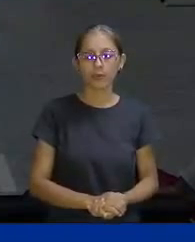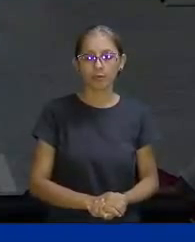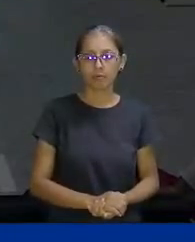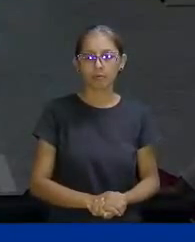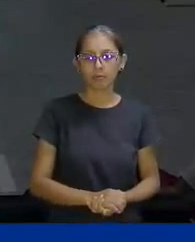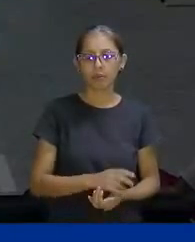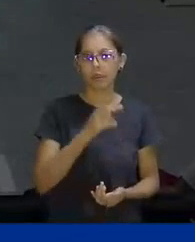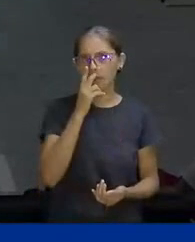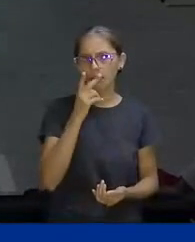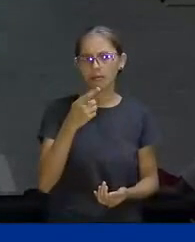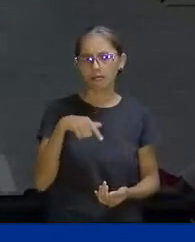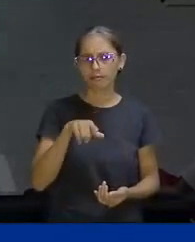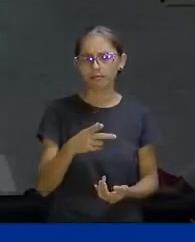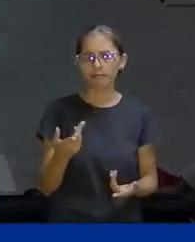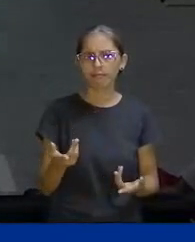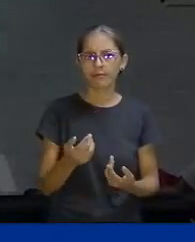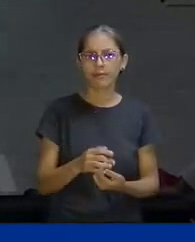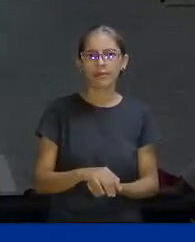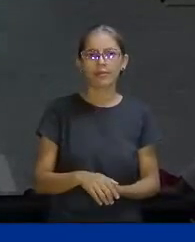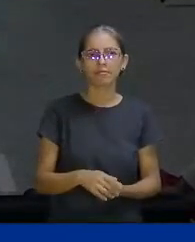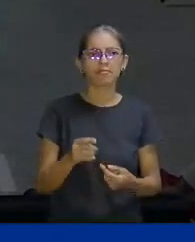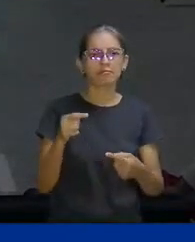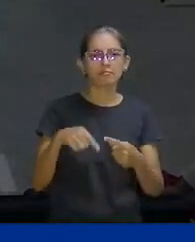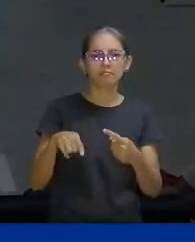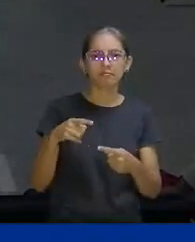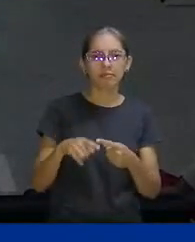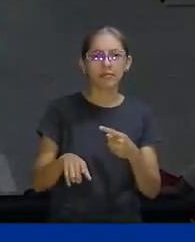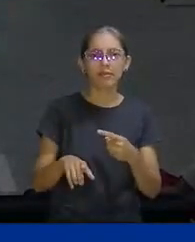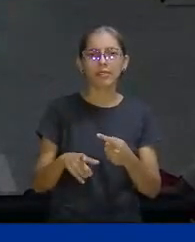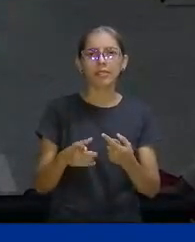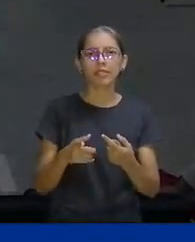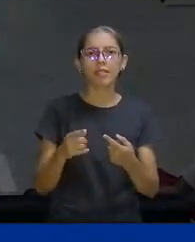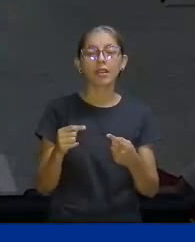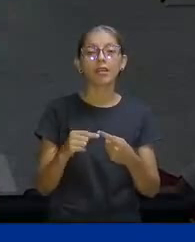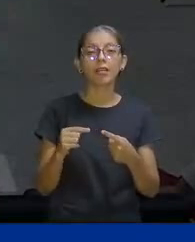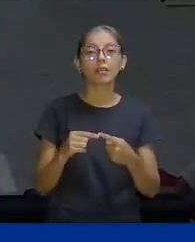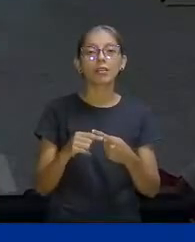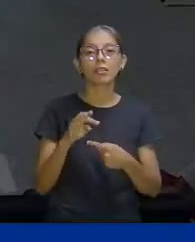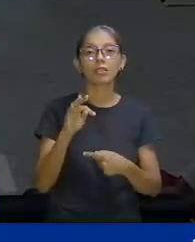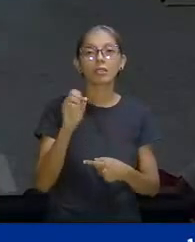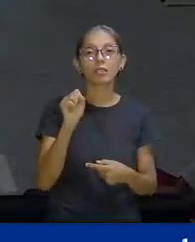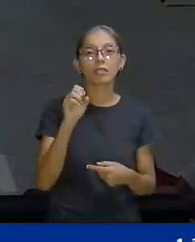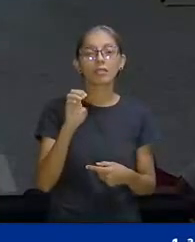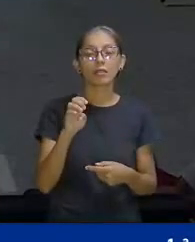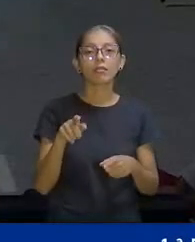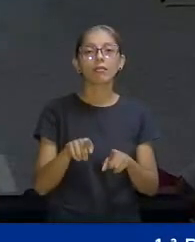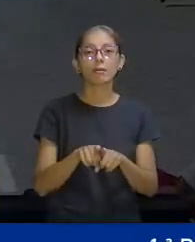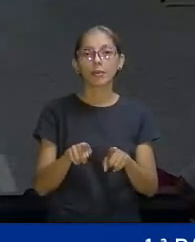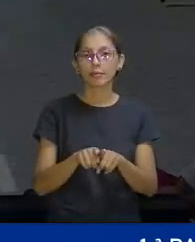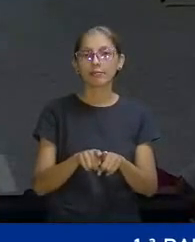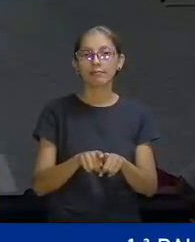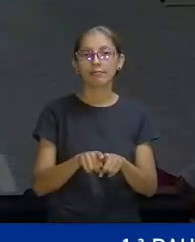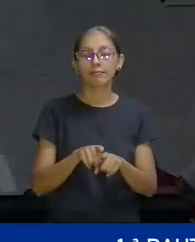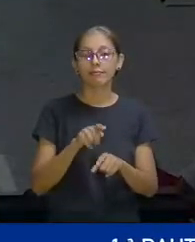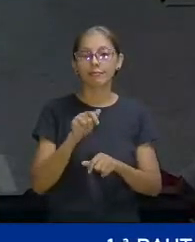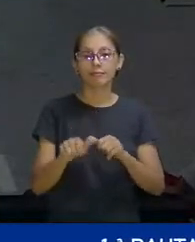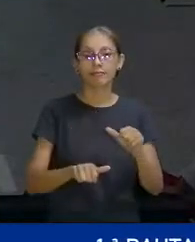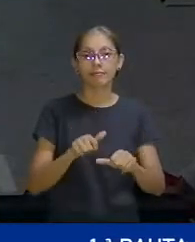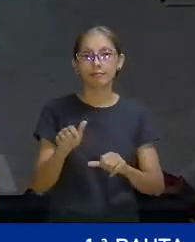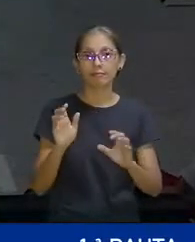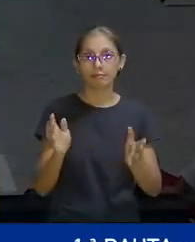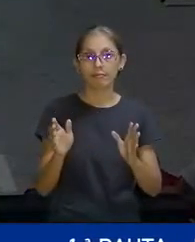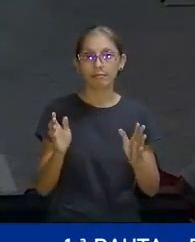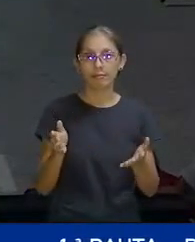descumprindo aquilo, tá, que foi determinado pelo TSE ao reformar o acórdão do